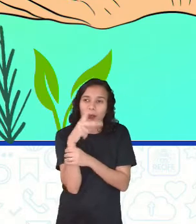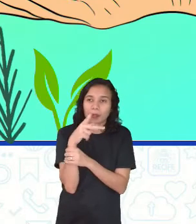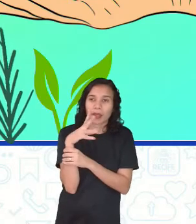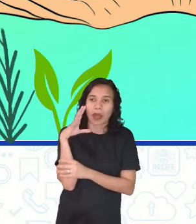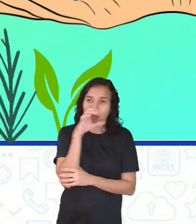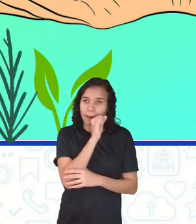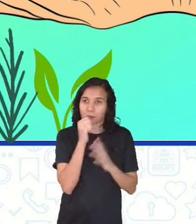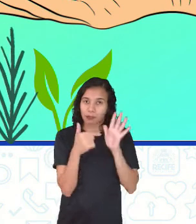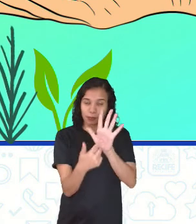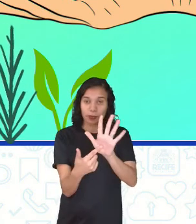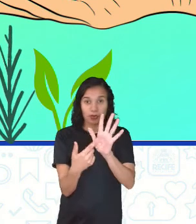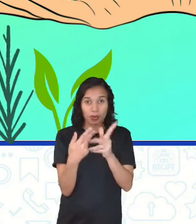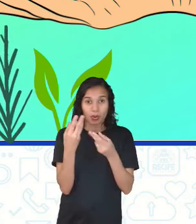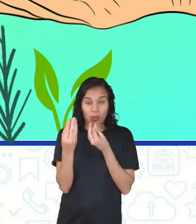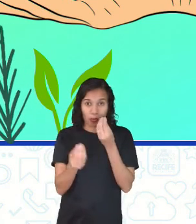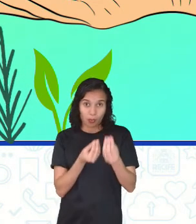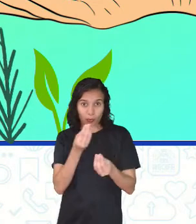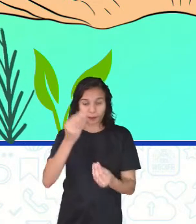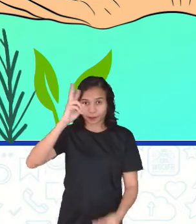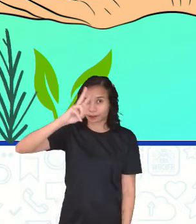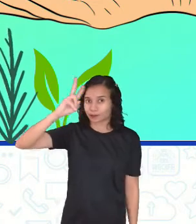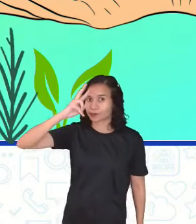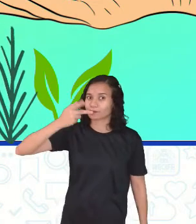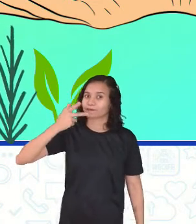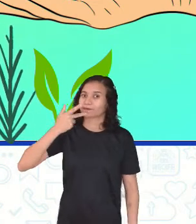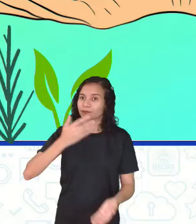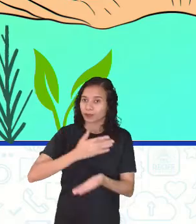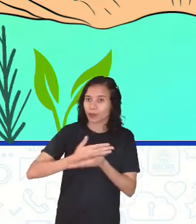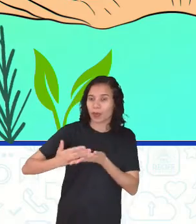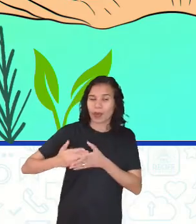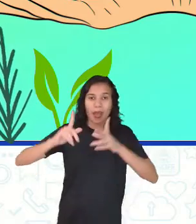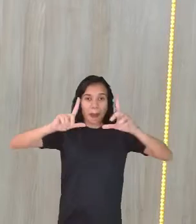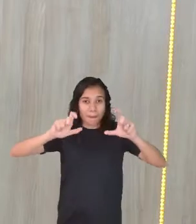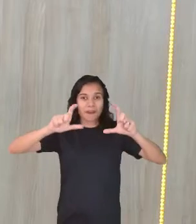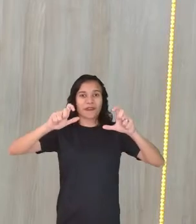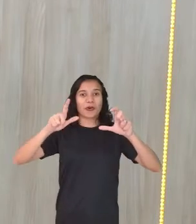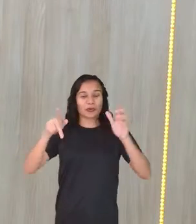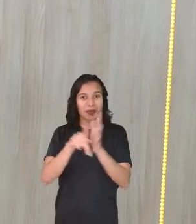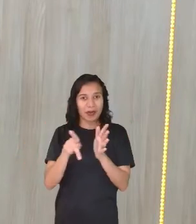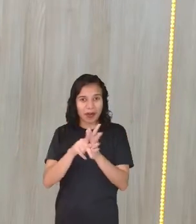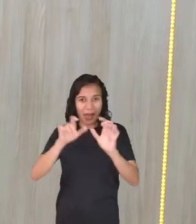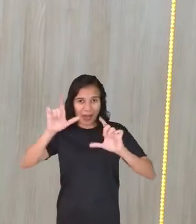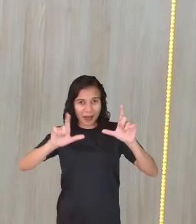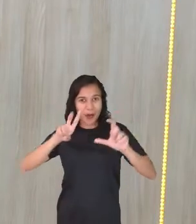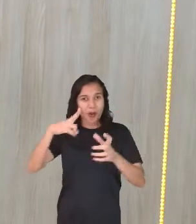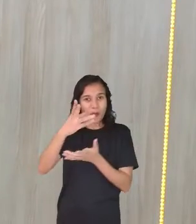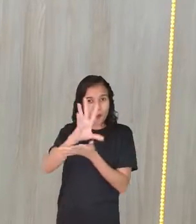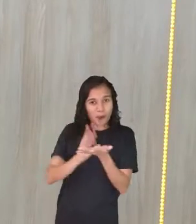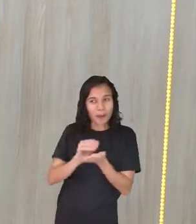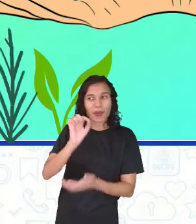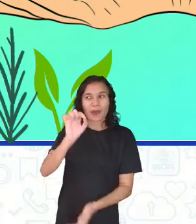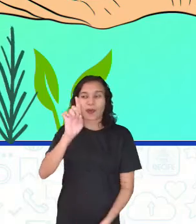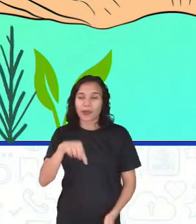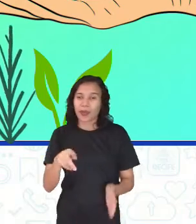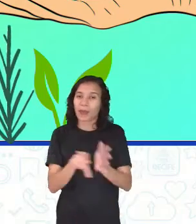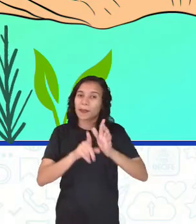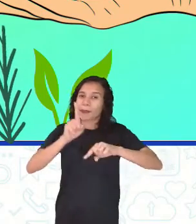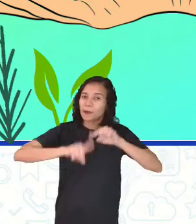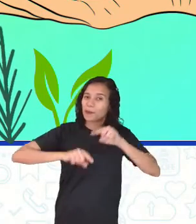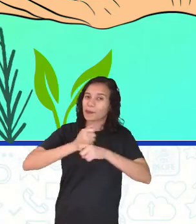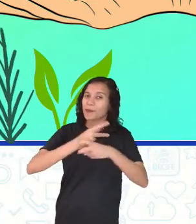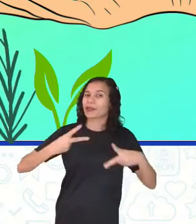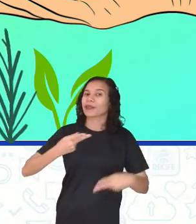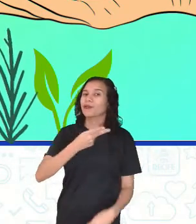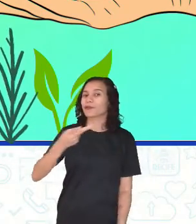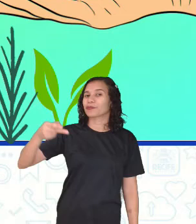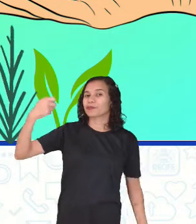rapidinho mostrar a vocês. Lembra que eu disse no início? Dá um print aí na tela ou copia. Quais são os materiais que vocês